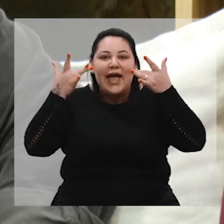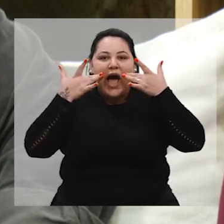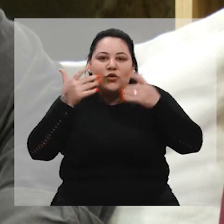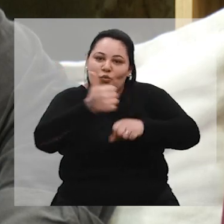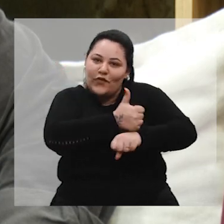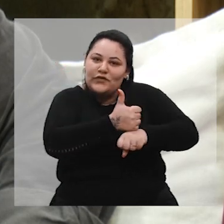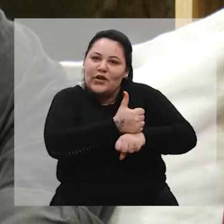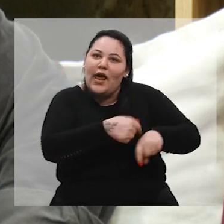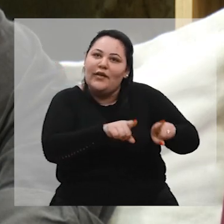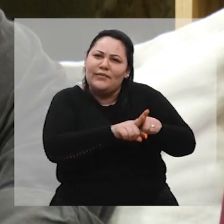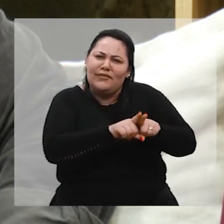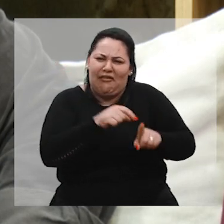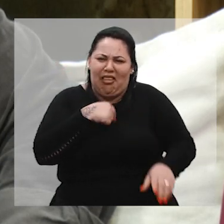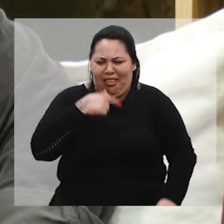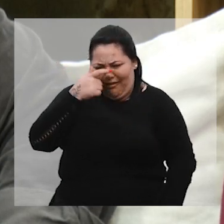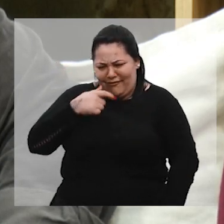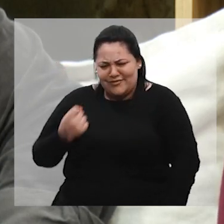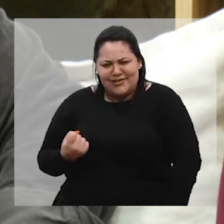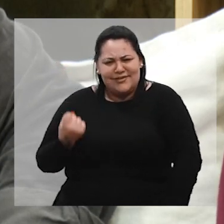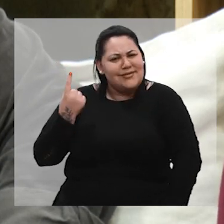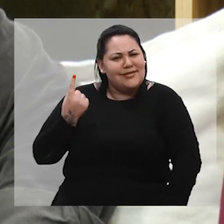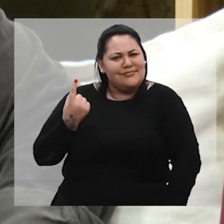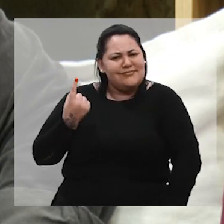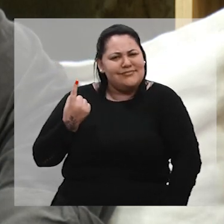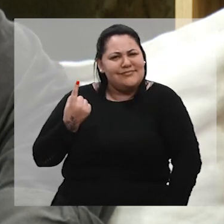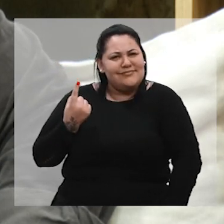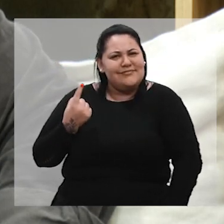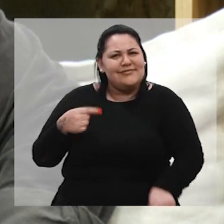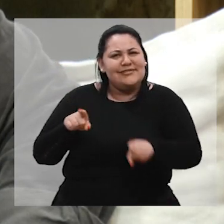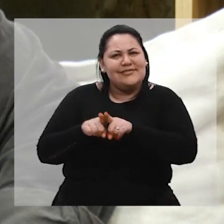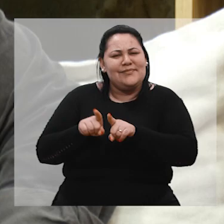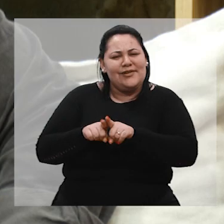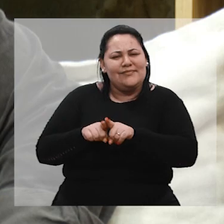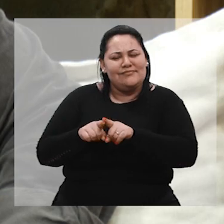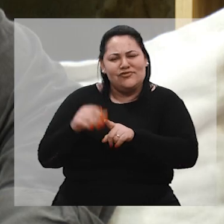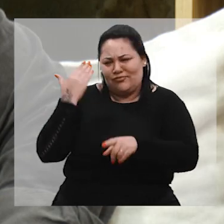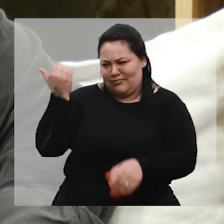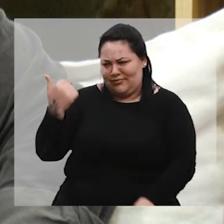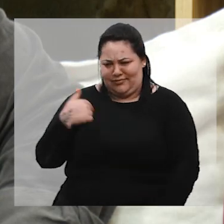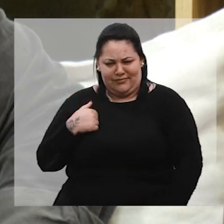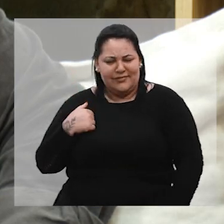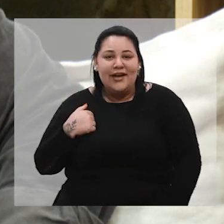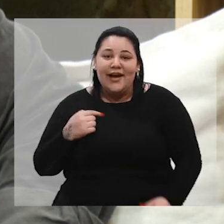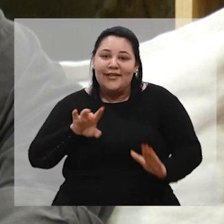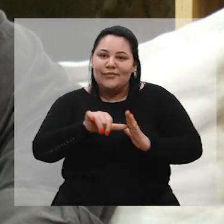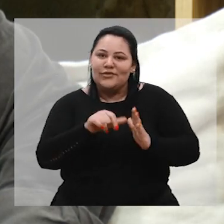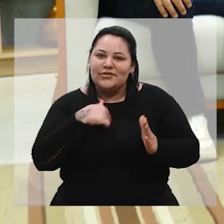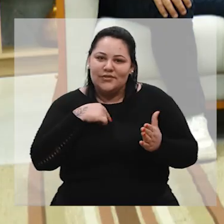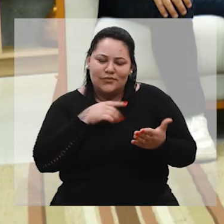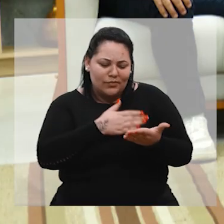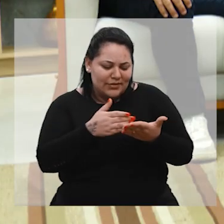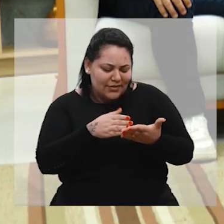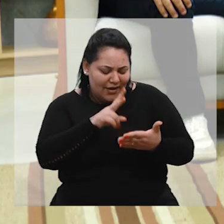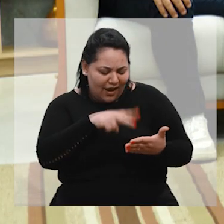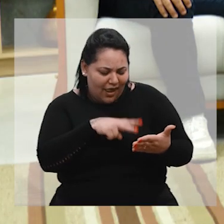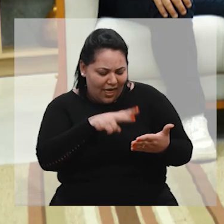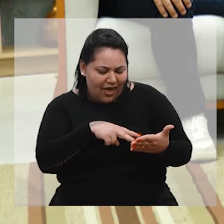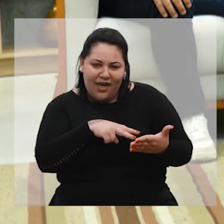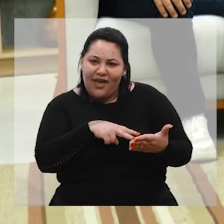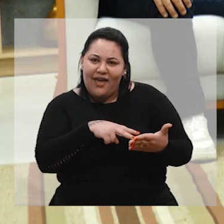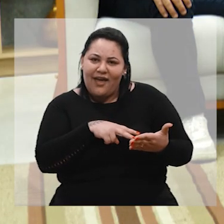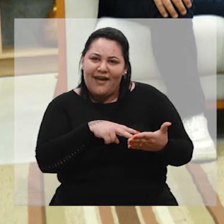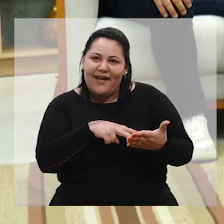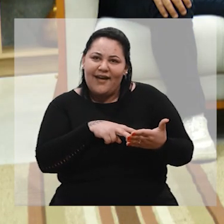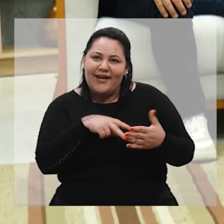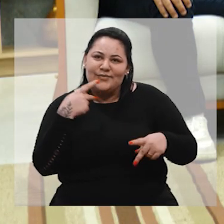algumas apresentações na Casa da Cultura, mas era um grupo de teatro profissional. E eu achei estranho, né, aquele